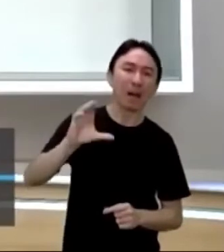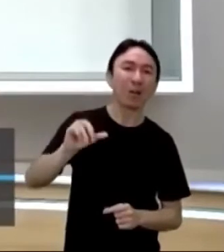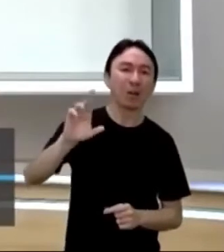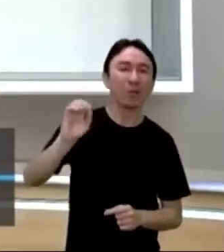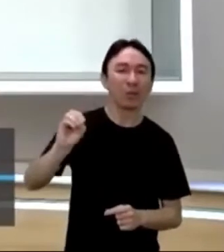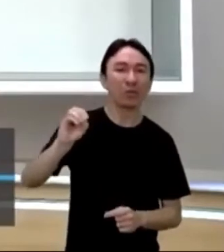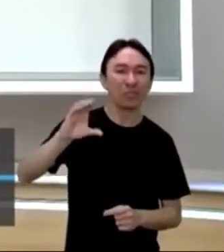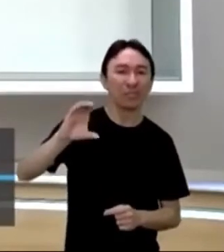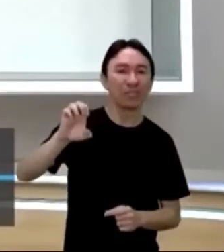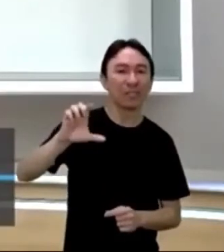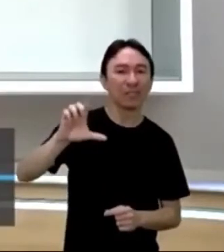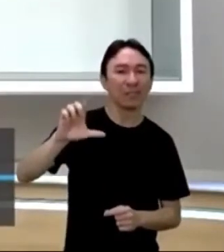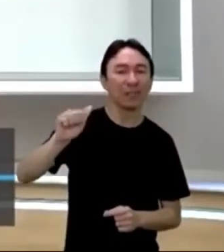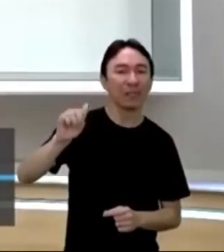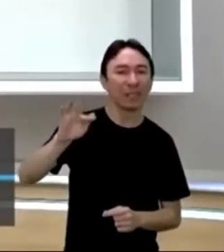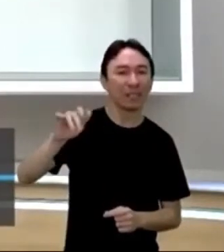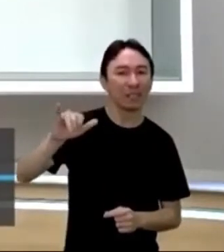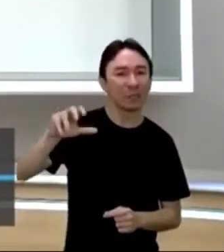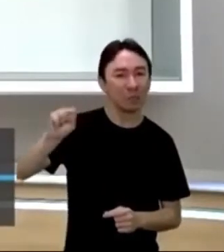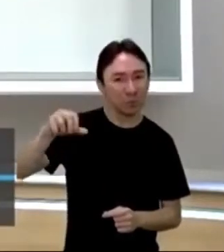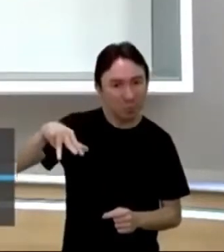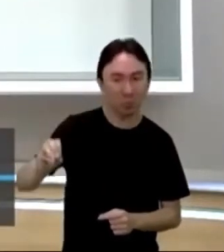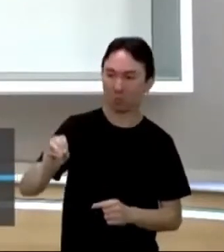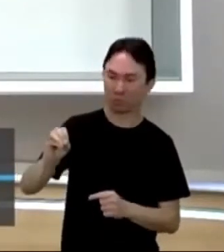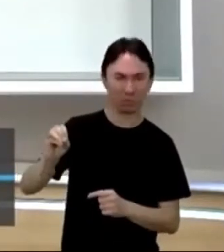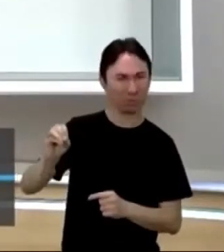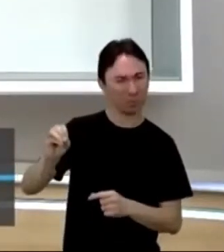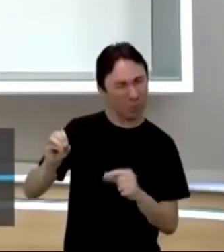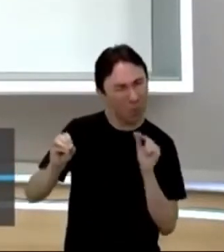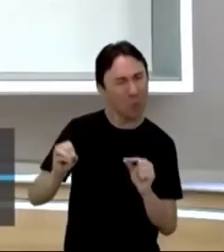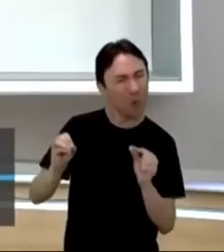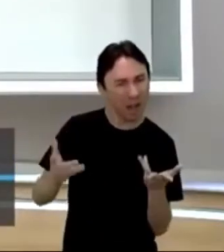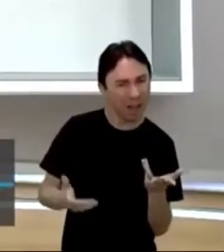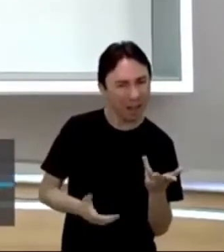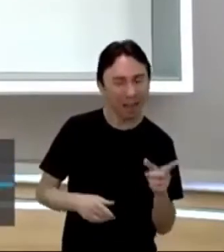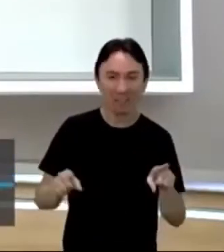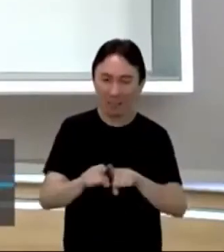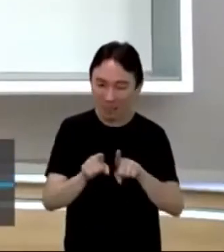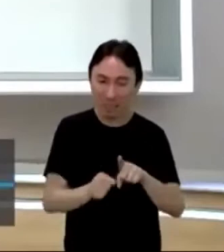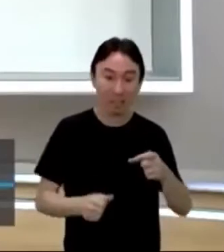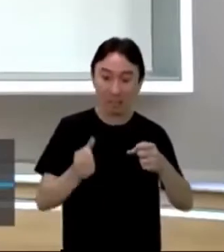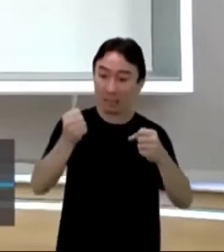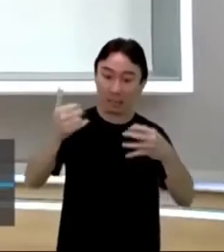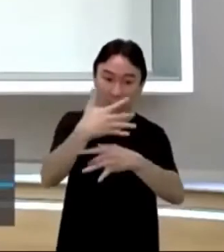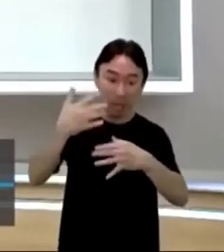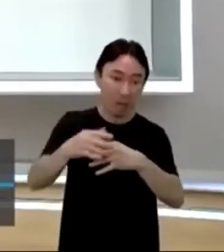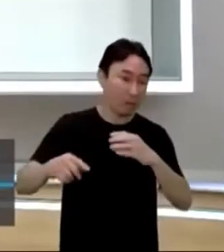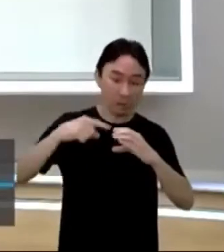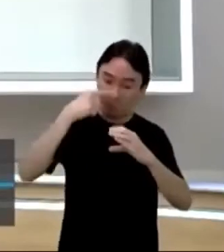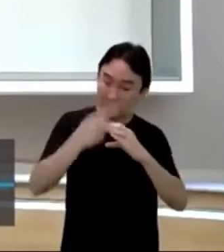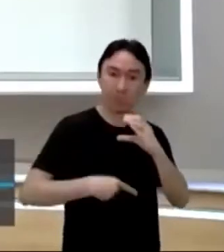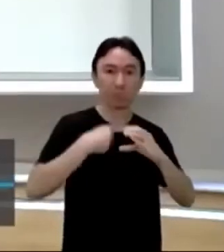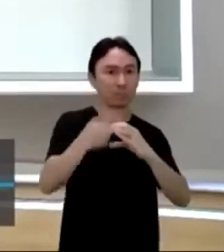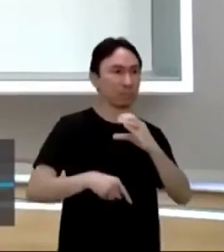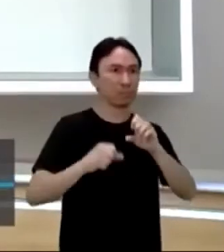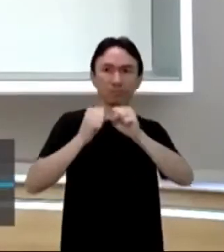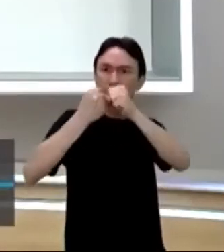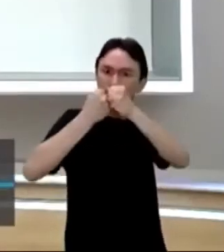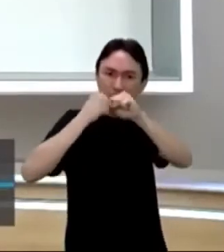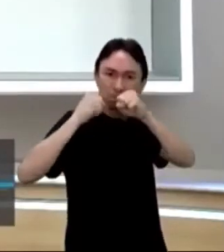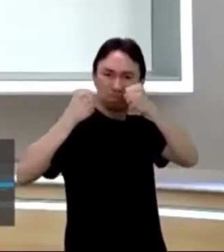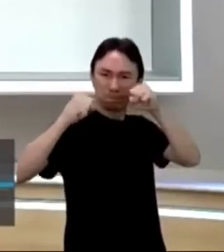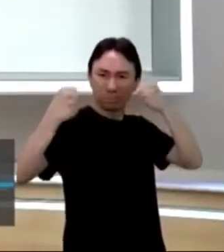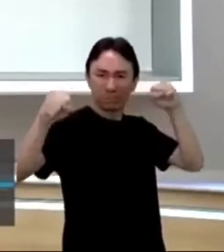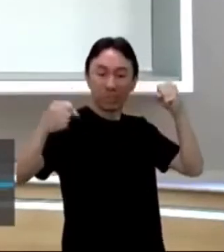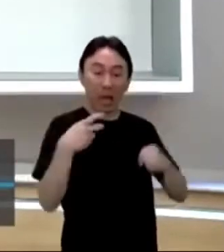urbano. Há megacidades, né? As megacidades que nós temos, as cidades globais, as megalópolis. Tem megacidade